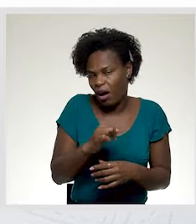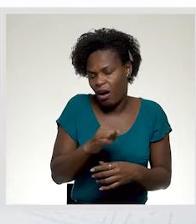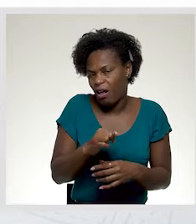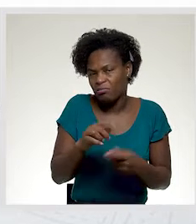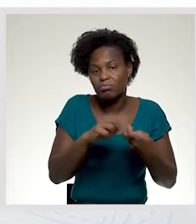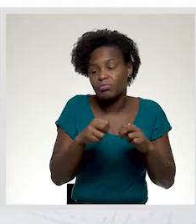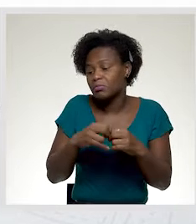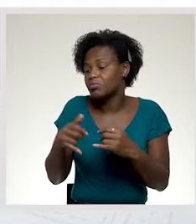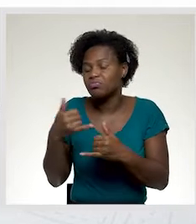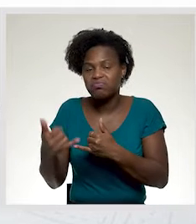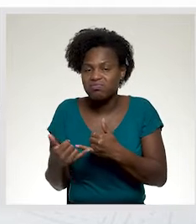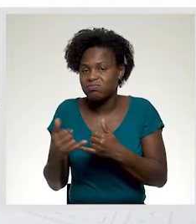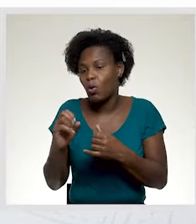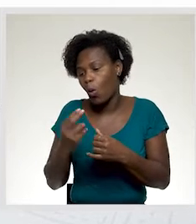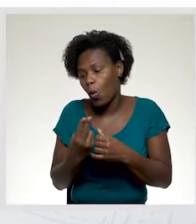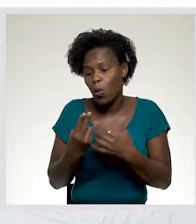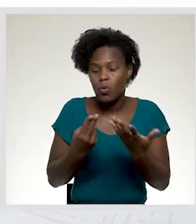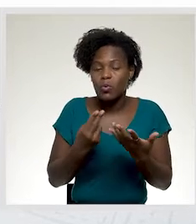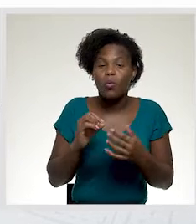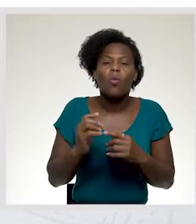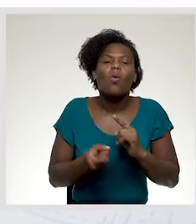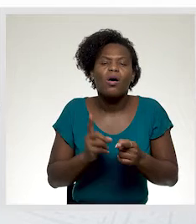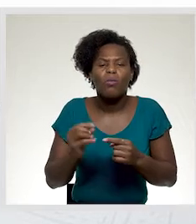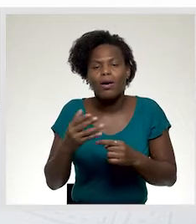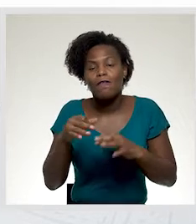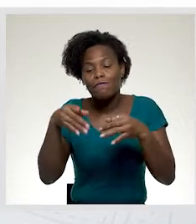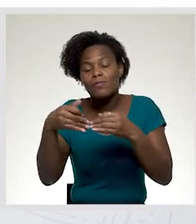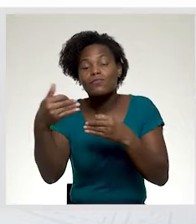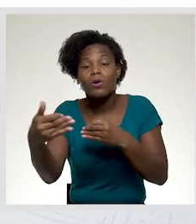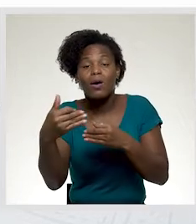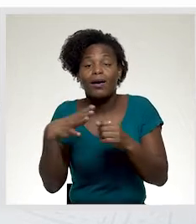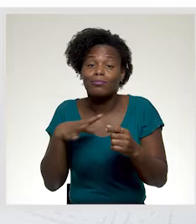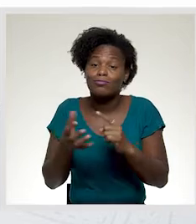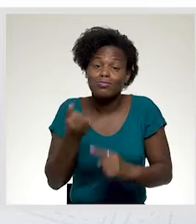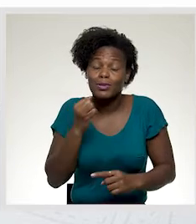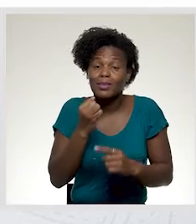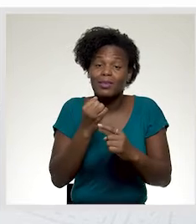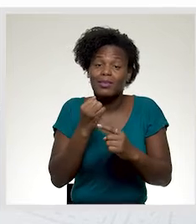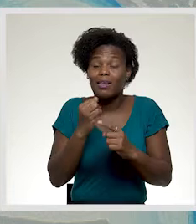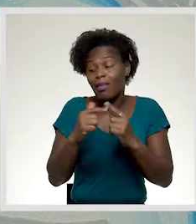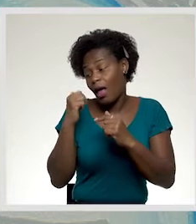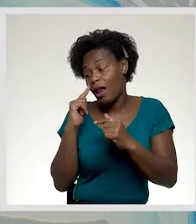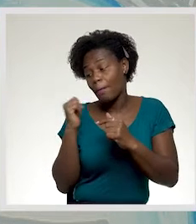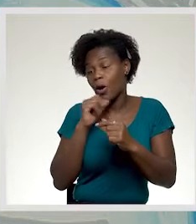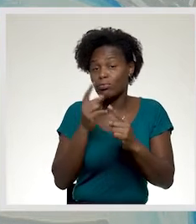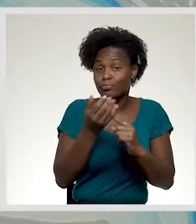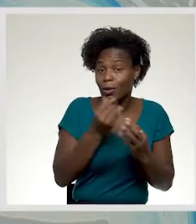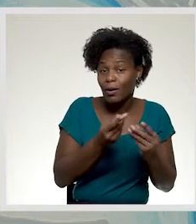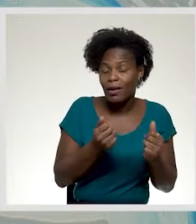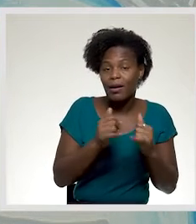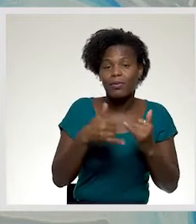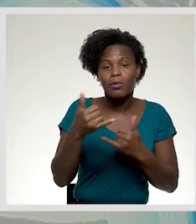às consequências ou aos fins da ação, ao que dela pode resultar. Enquanto que o